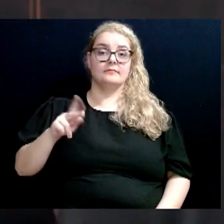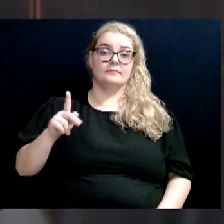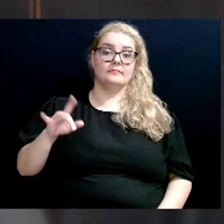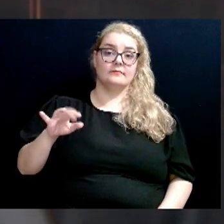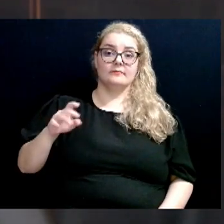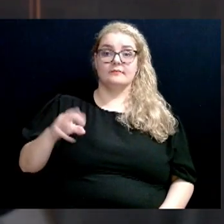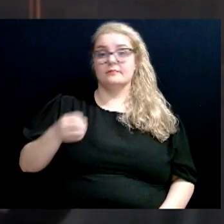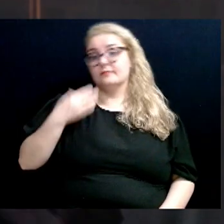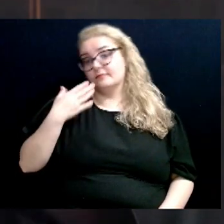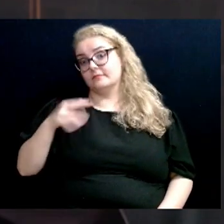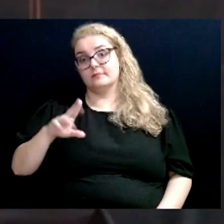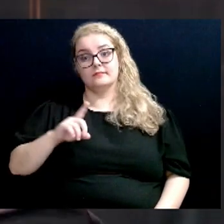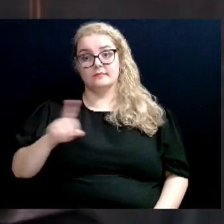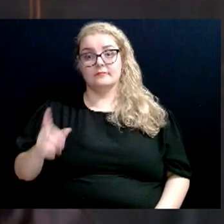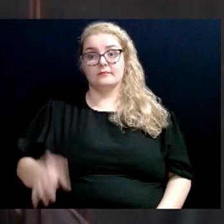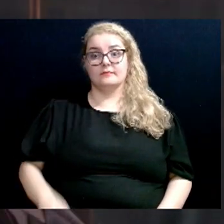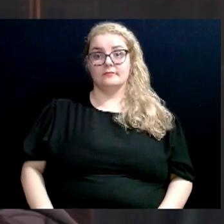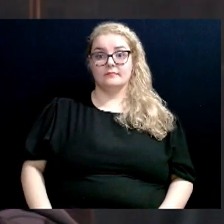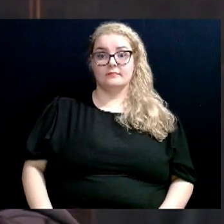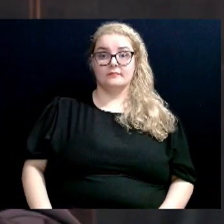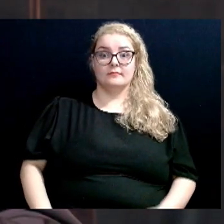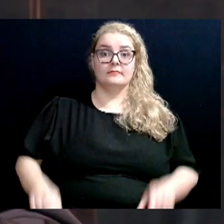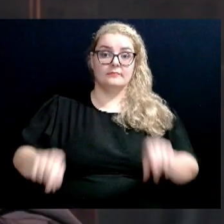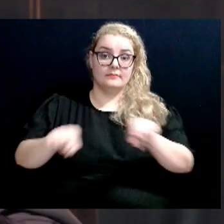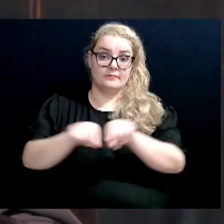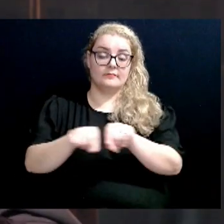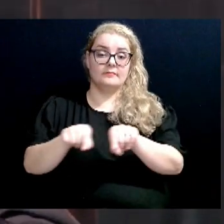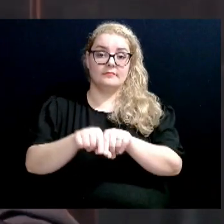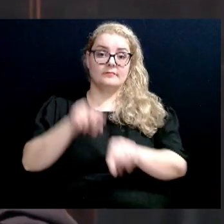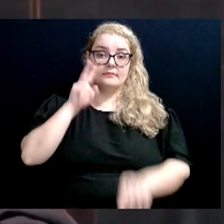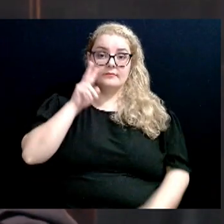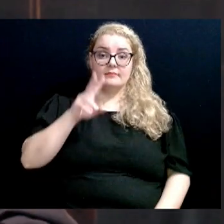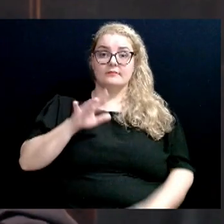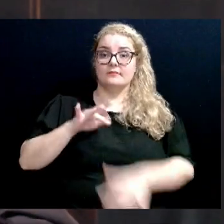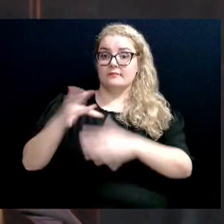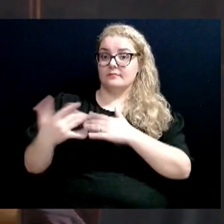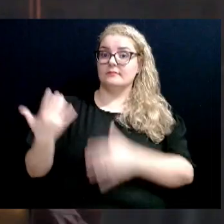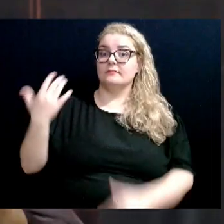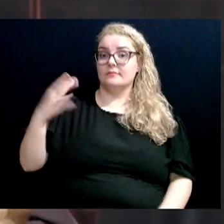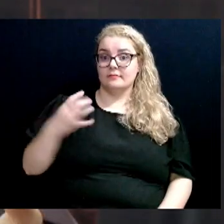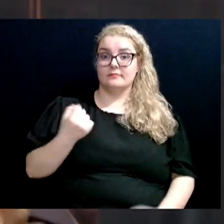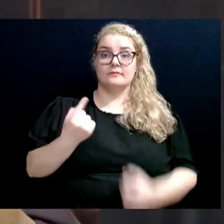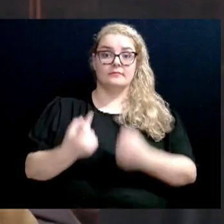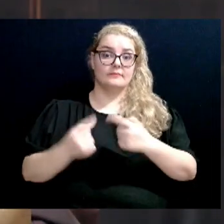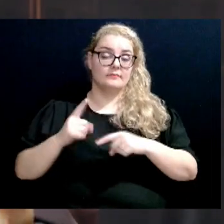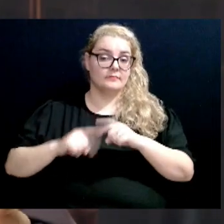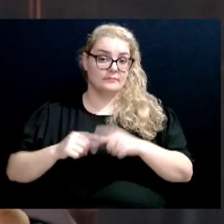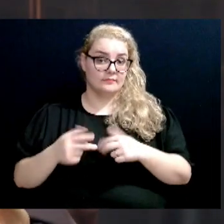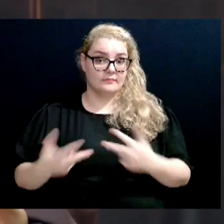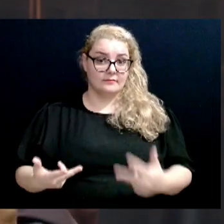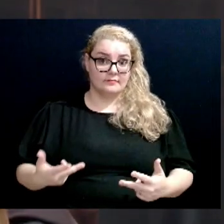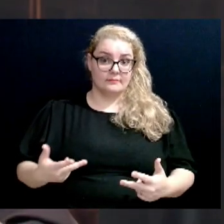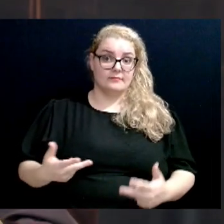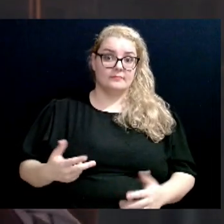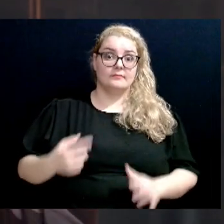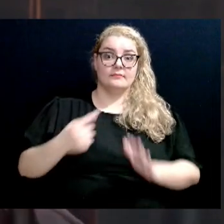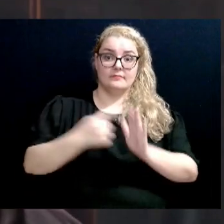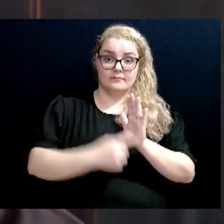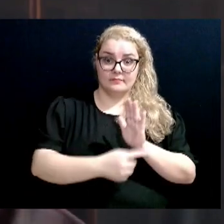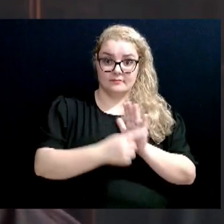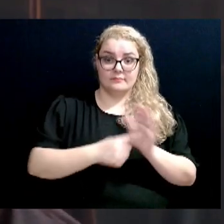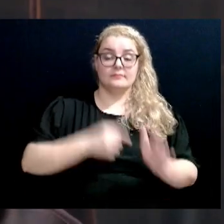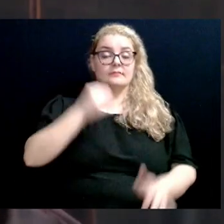bom. Inclusive, a gente vê sair na mídia aí alguns produtos que eles são reprovados nos Sim. testes. Uhum.